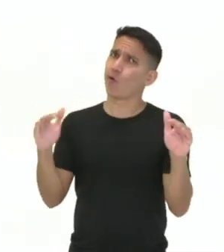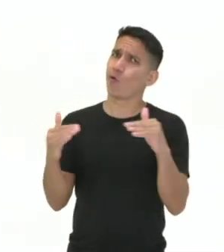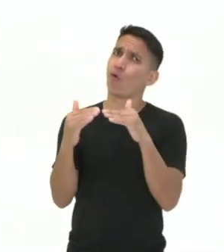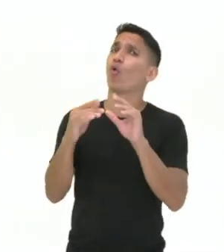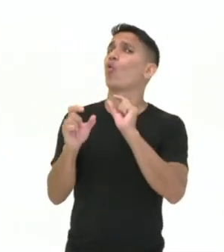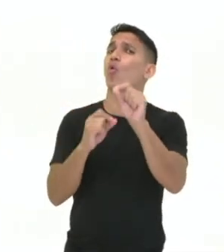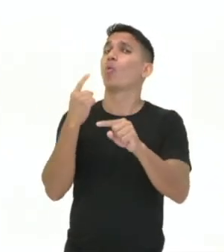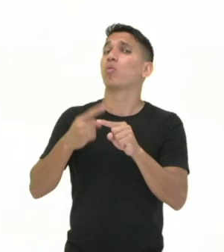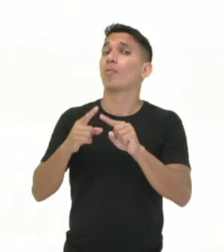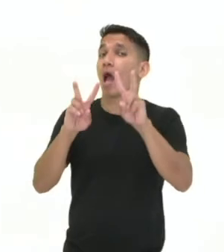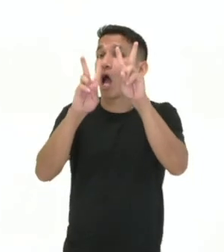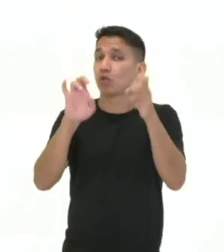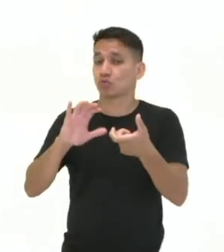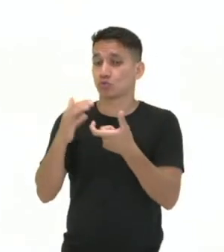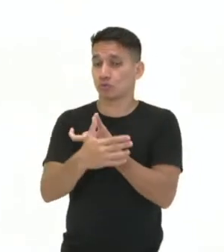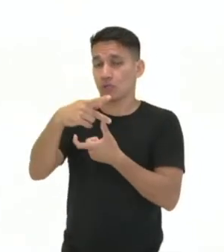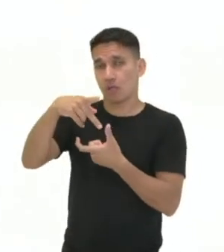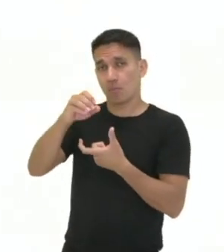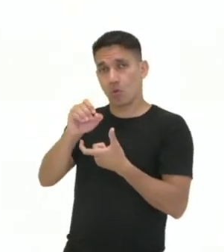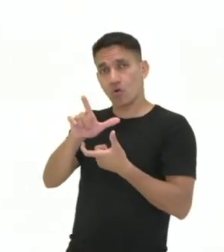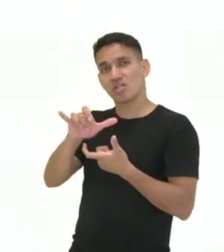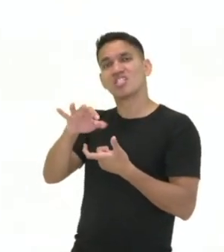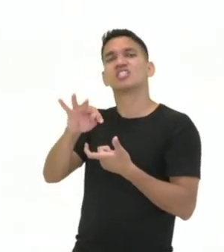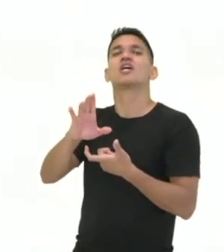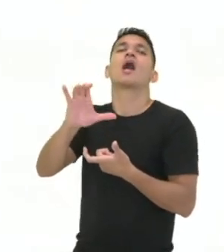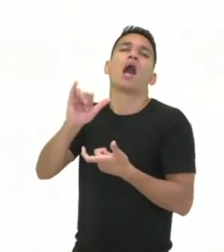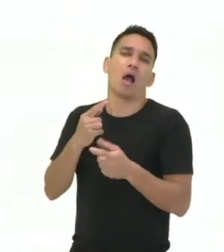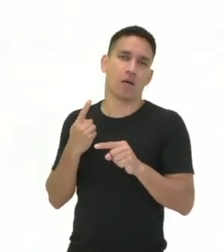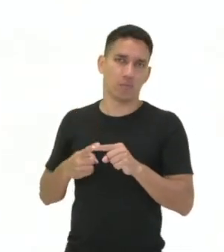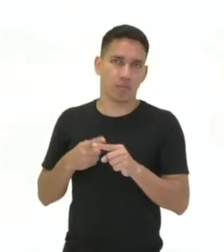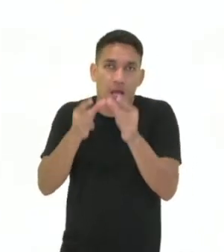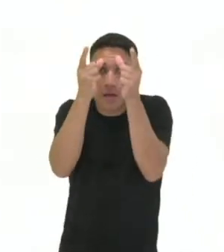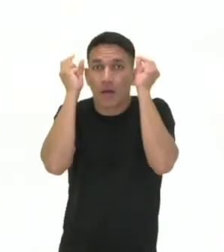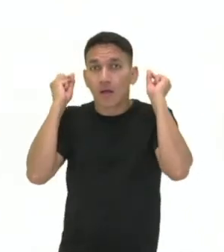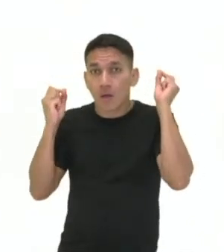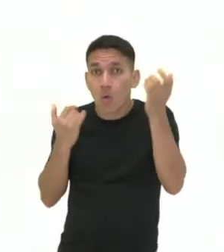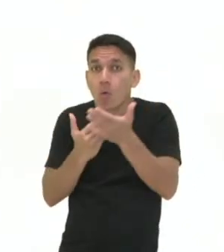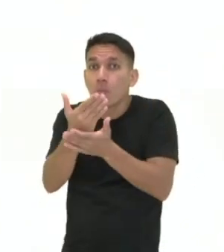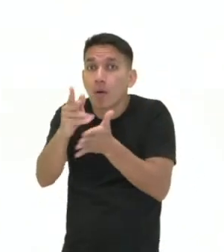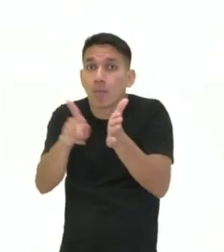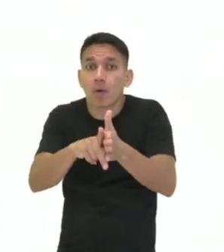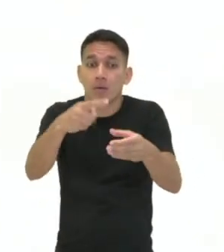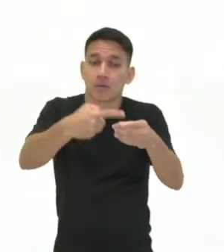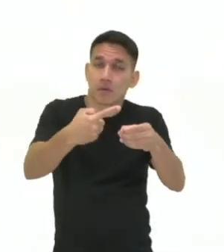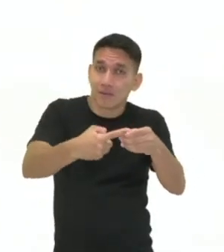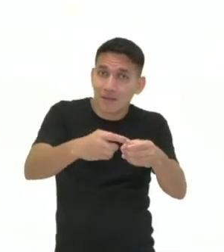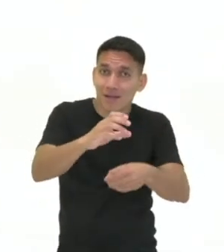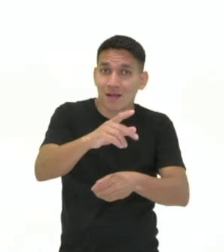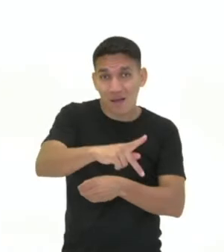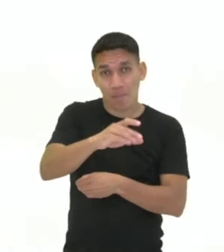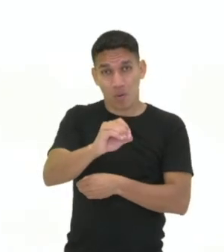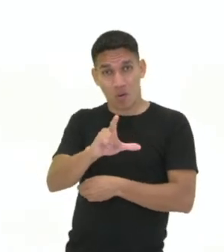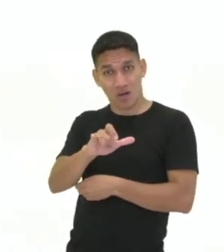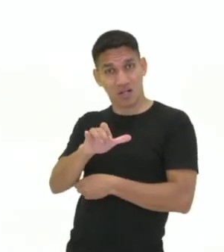palavra política vem do grego polis, que significa cidade, ou, em sentido mais